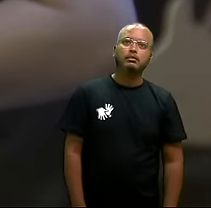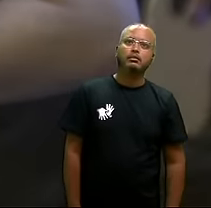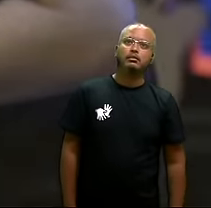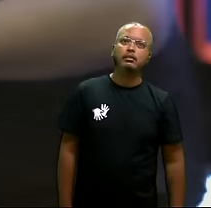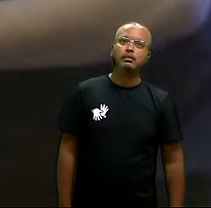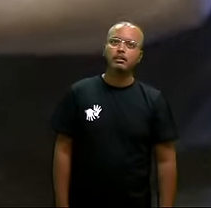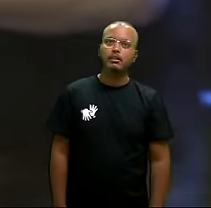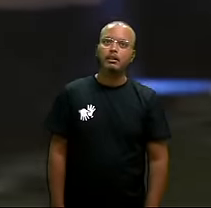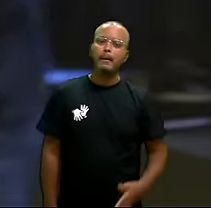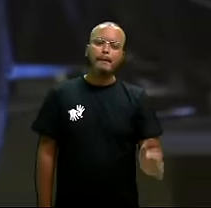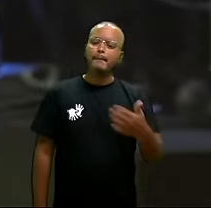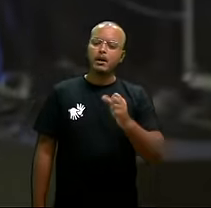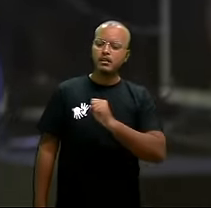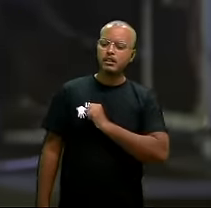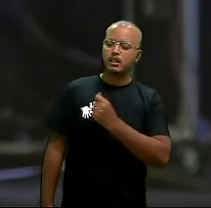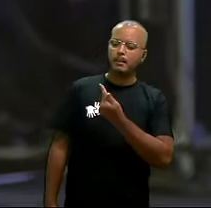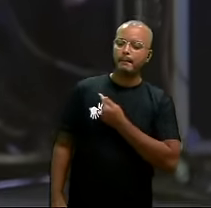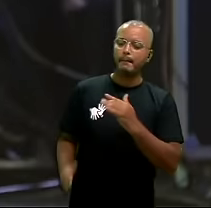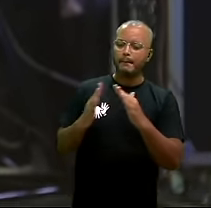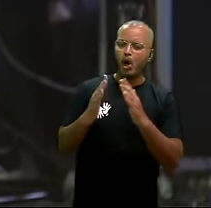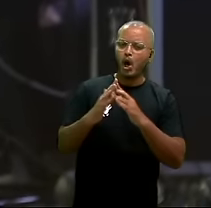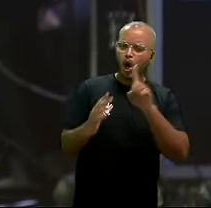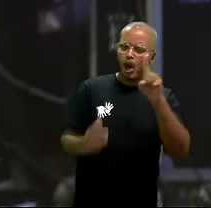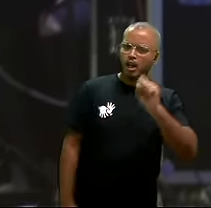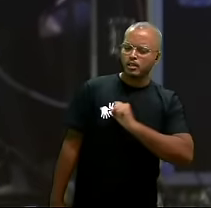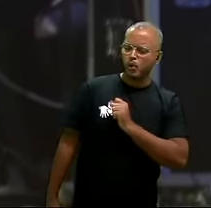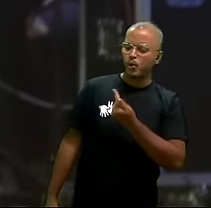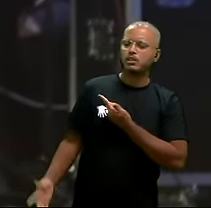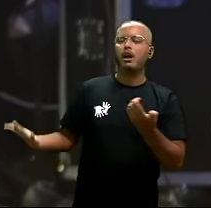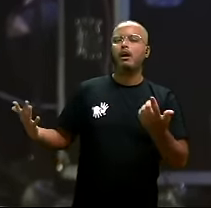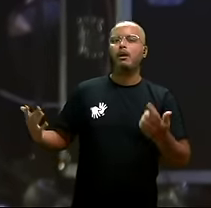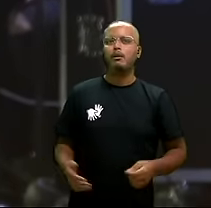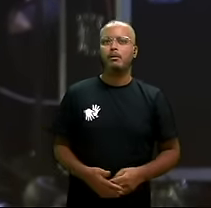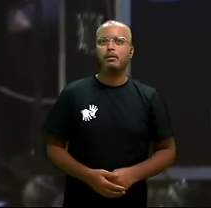de Jardim Alcântara, sai daí, Jardim Catarina.